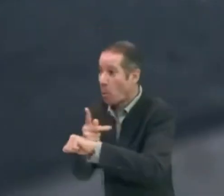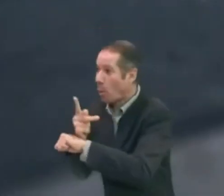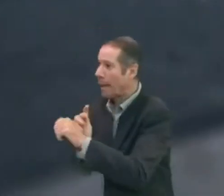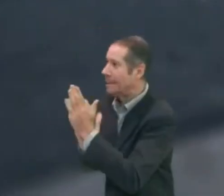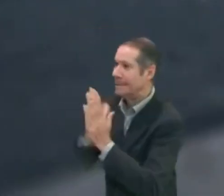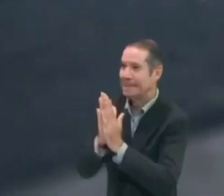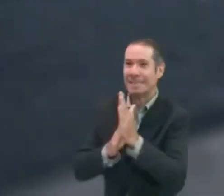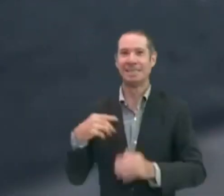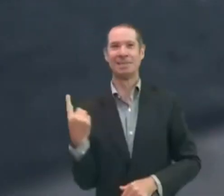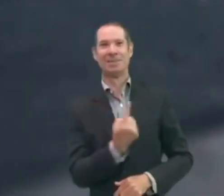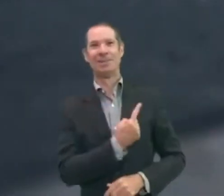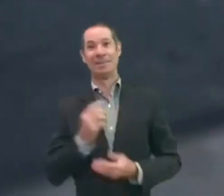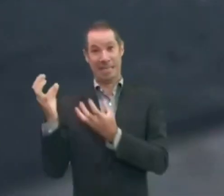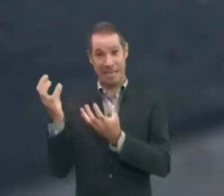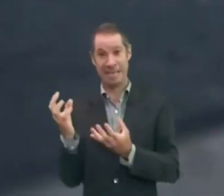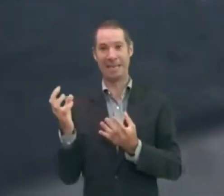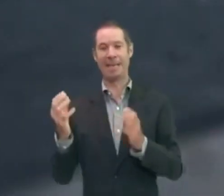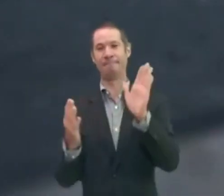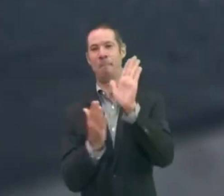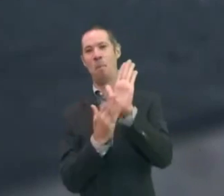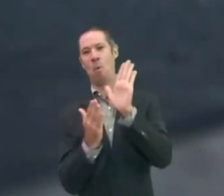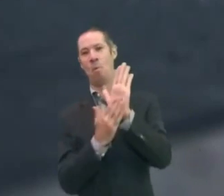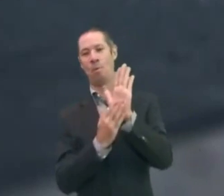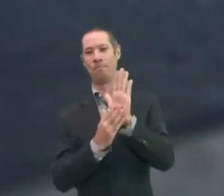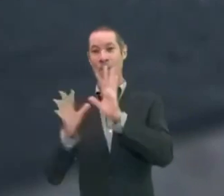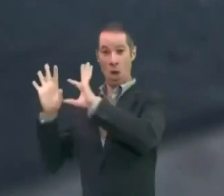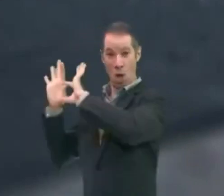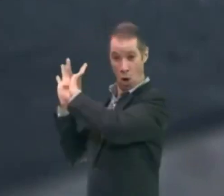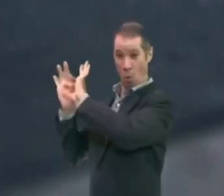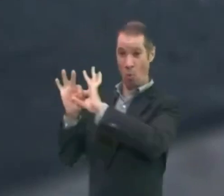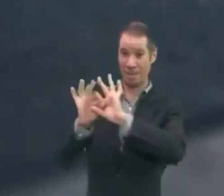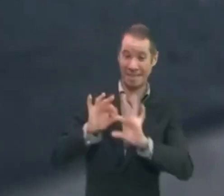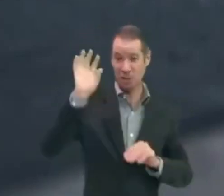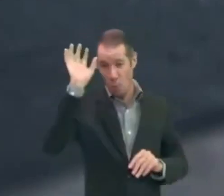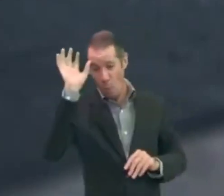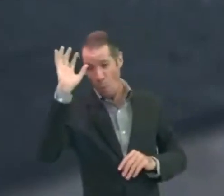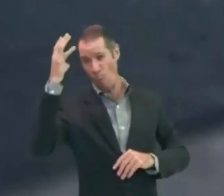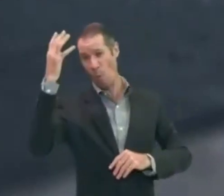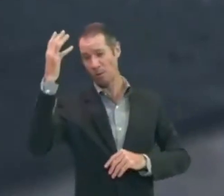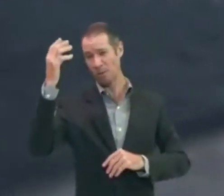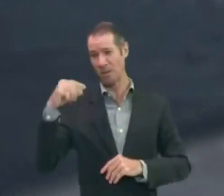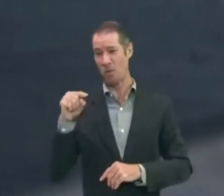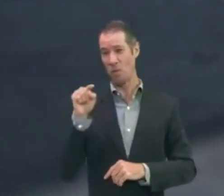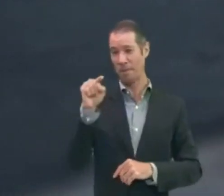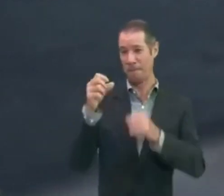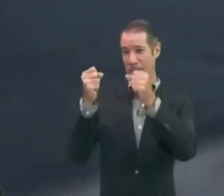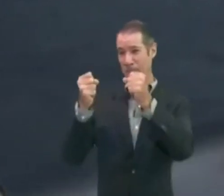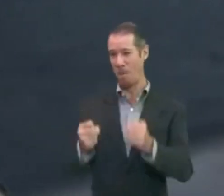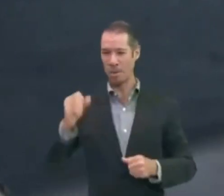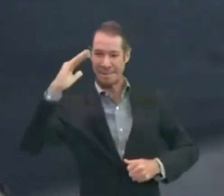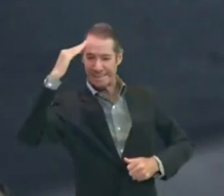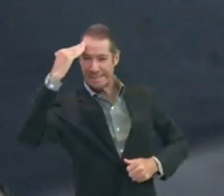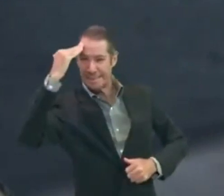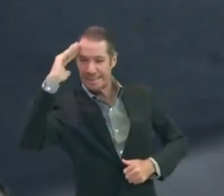eu queria colocar para você o contexto do que estava acontecendo, para que você possa